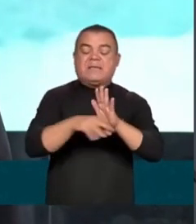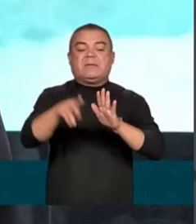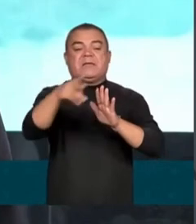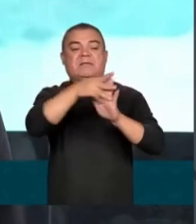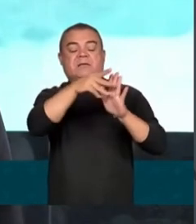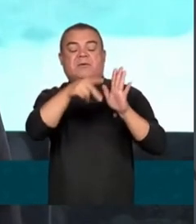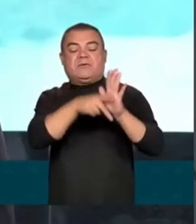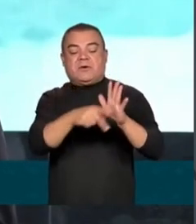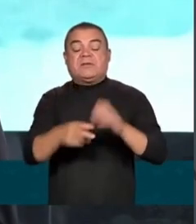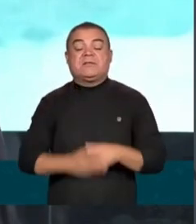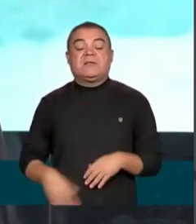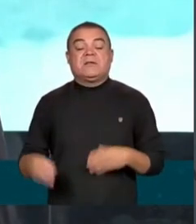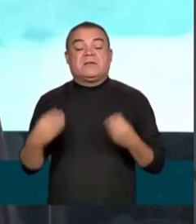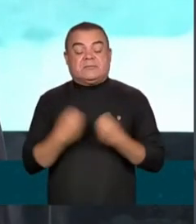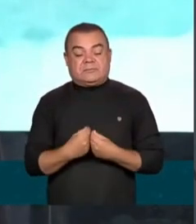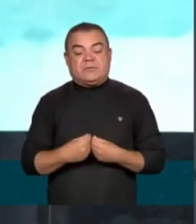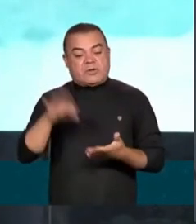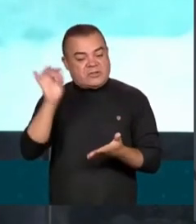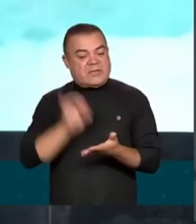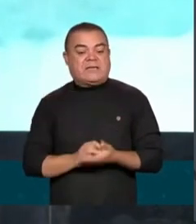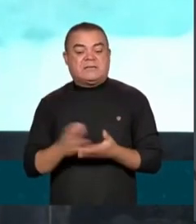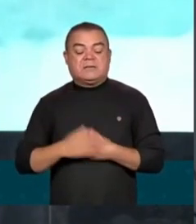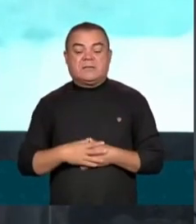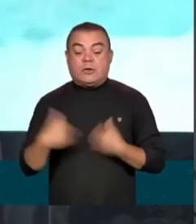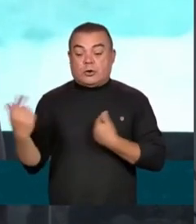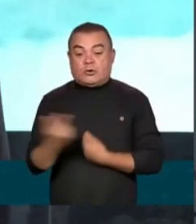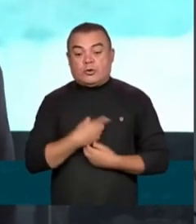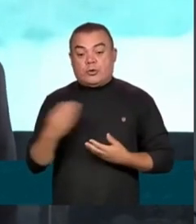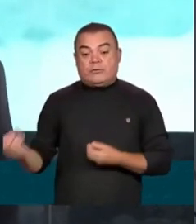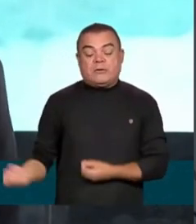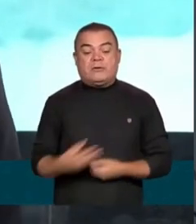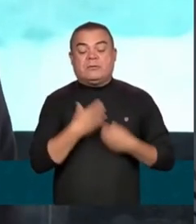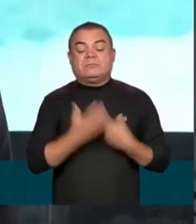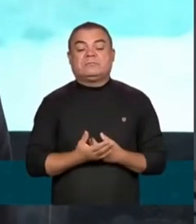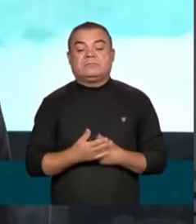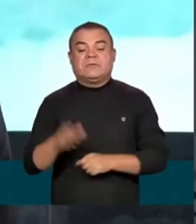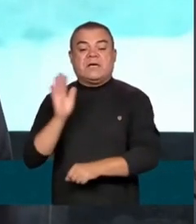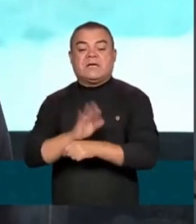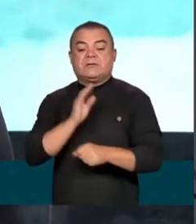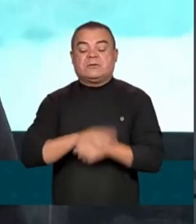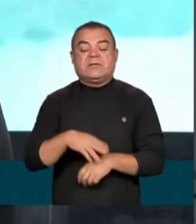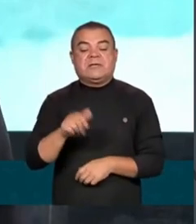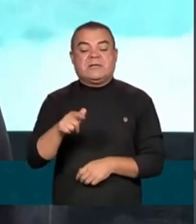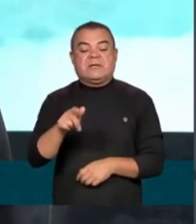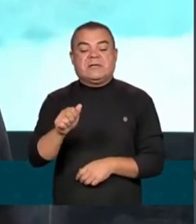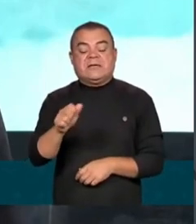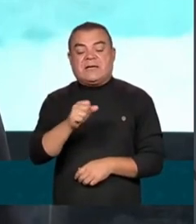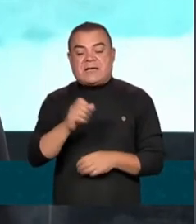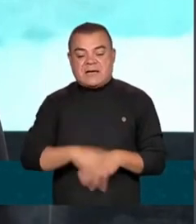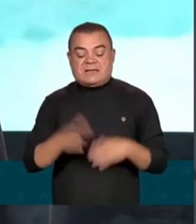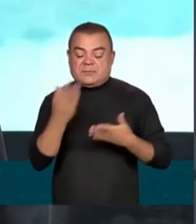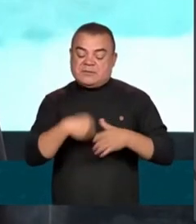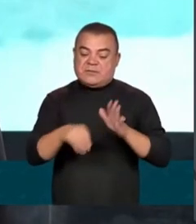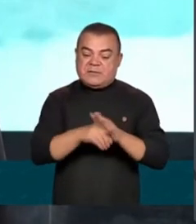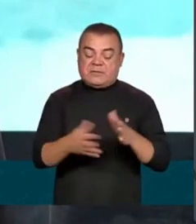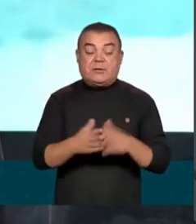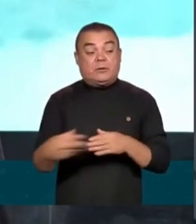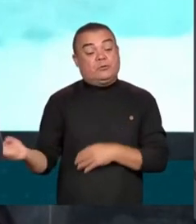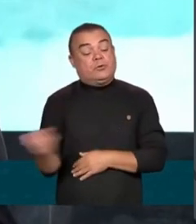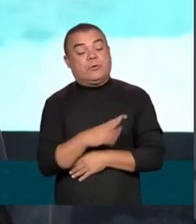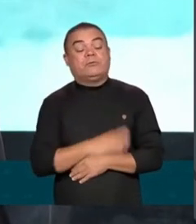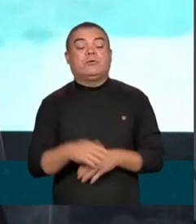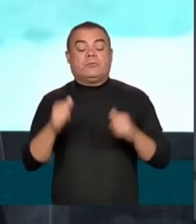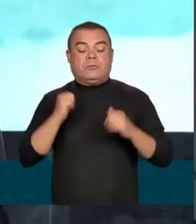originais um exemplo novo auxílio gás pode ser uma Emenda fazendo da vida provisória do novo bolsa